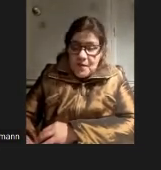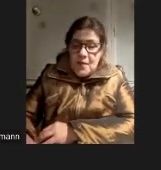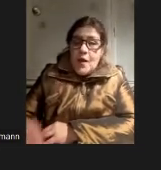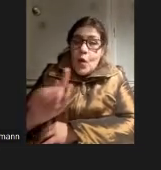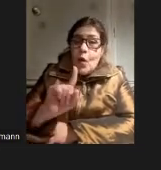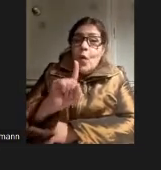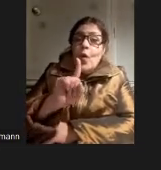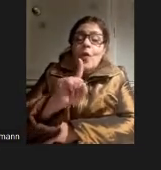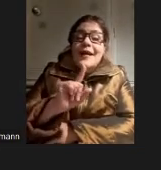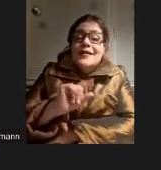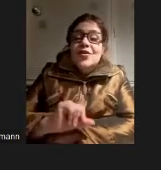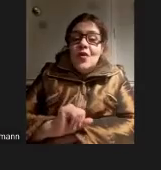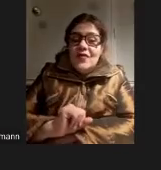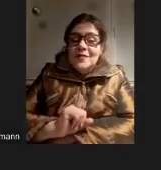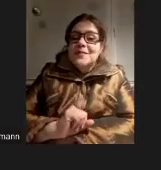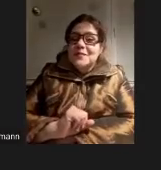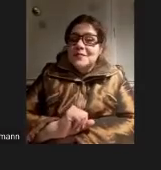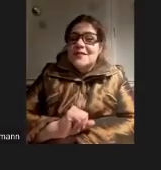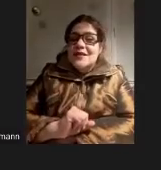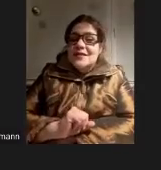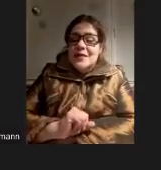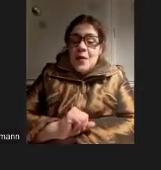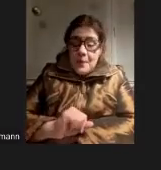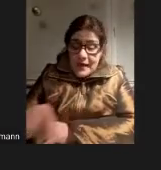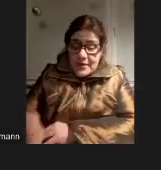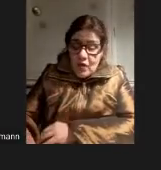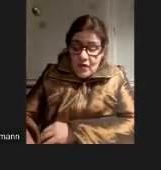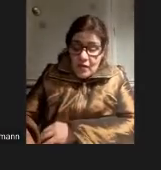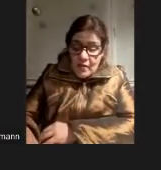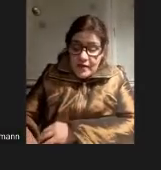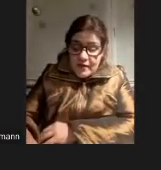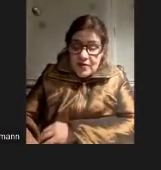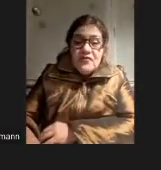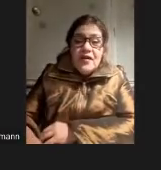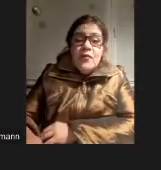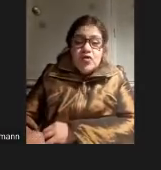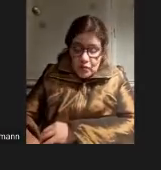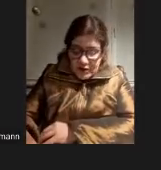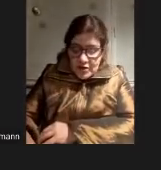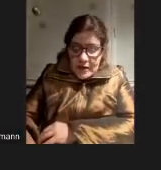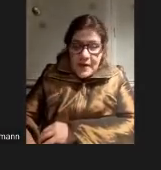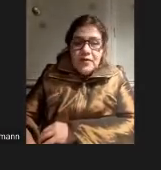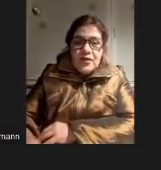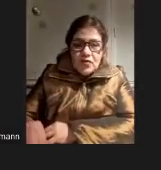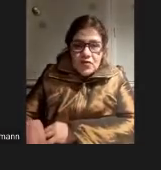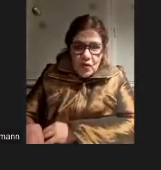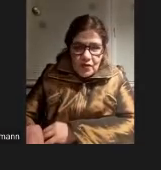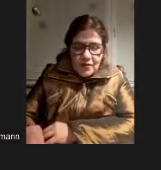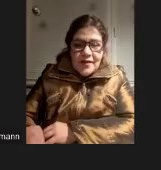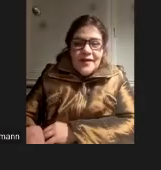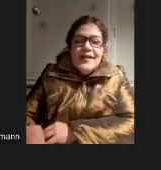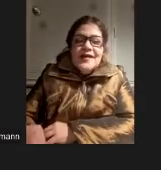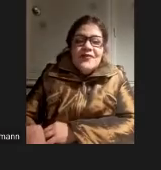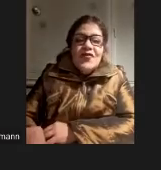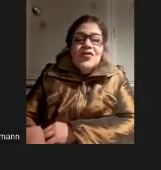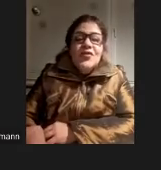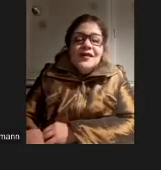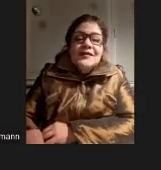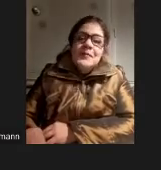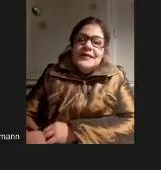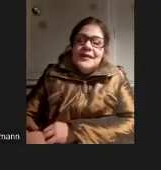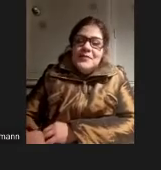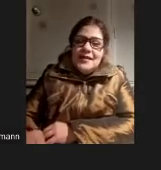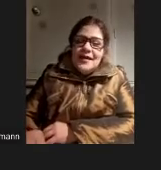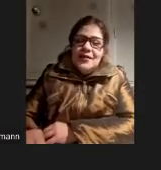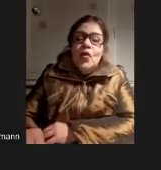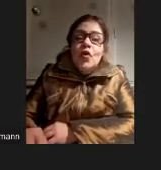sono. Estamos atrapalhando o Mas houve, sono. sim, sim, mas houve um momento que estivemos juntas na pauta do sono, que Ah, foi durante